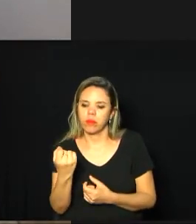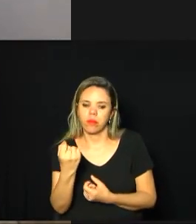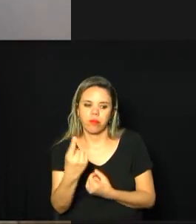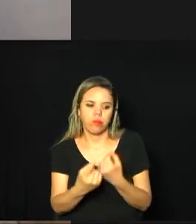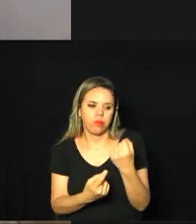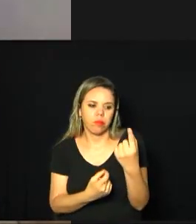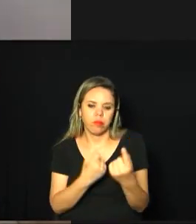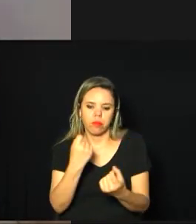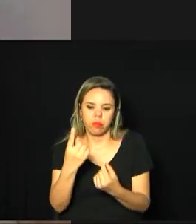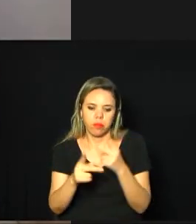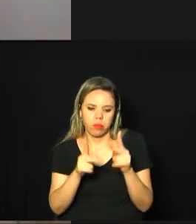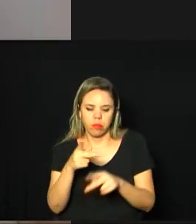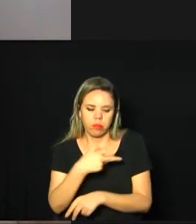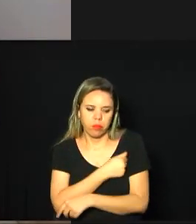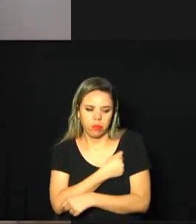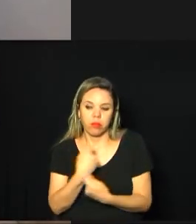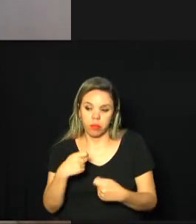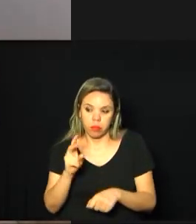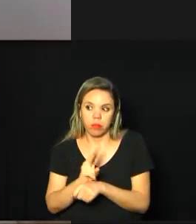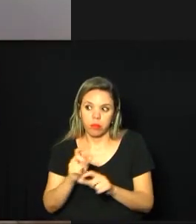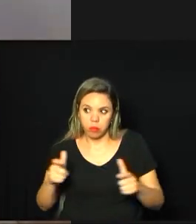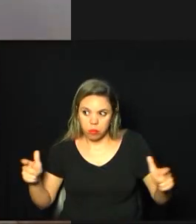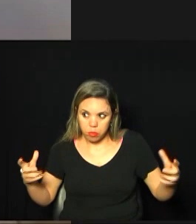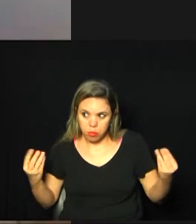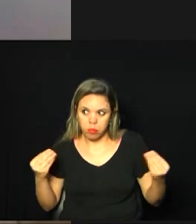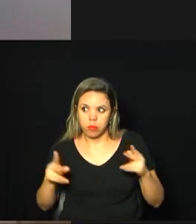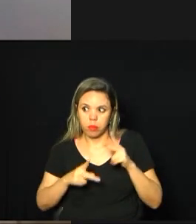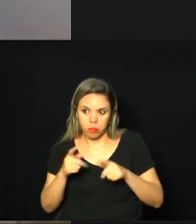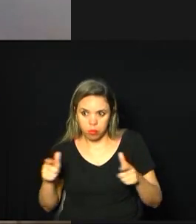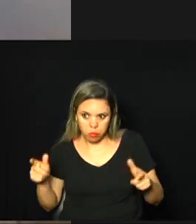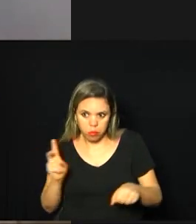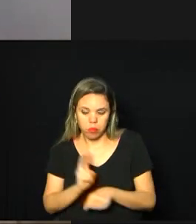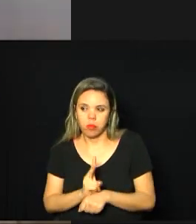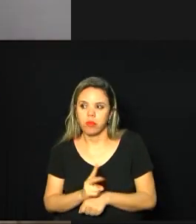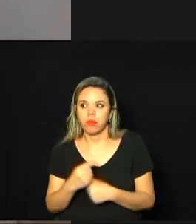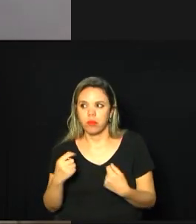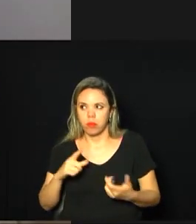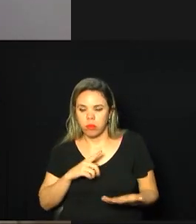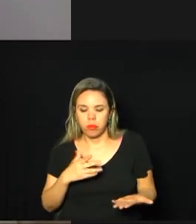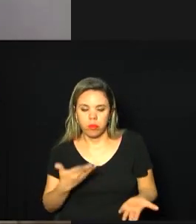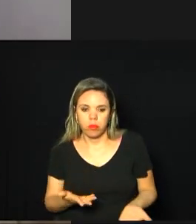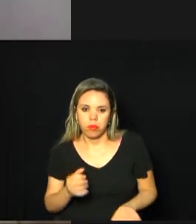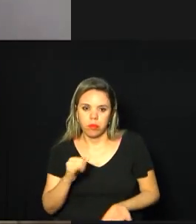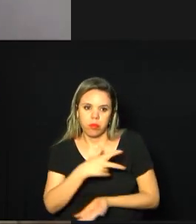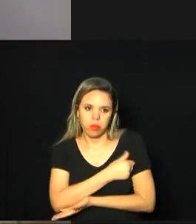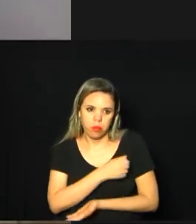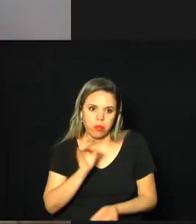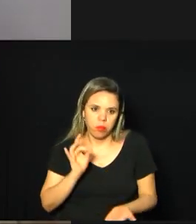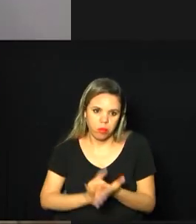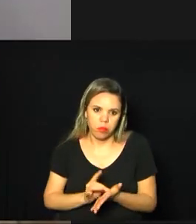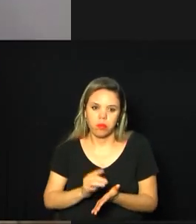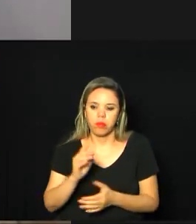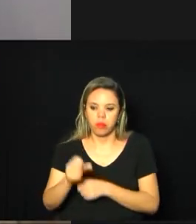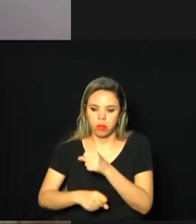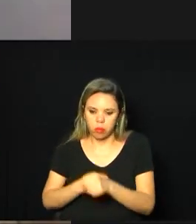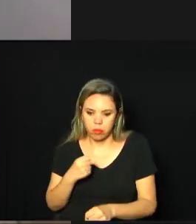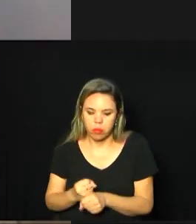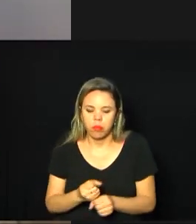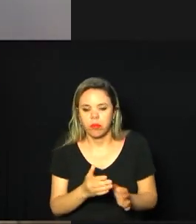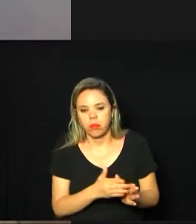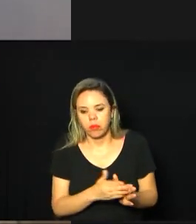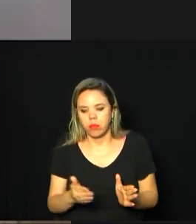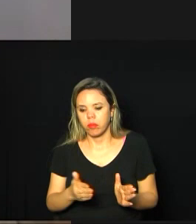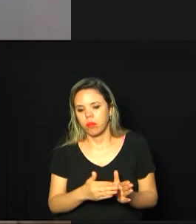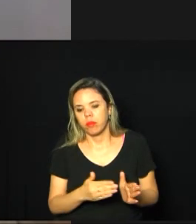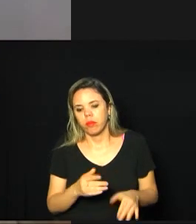apenas, né? Então, a gente precisa dessa proteção em massa e precisa dessa proteção em massa se essa vacina realmente for anual, por exemplo, ao